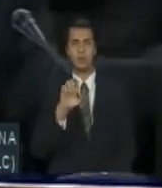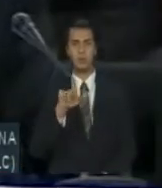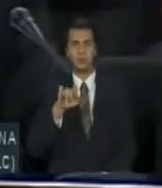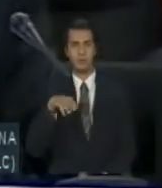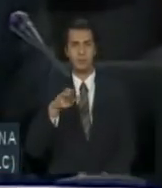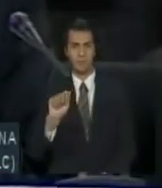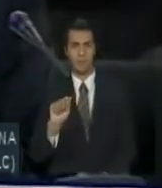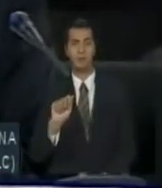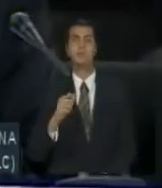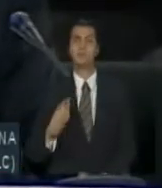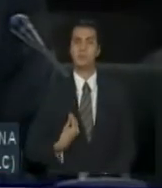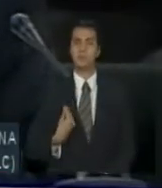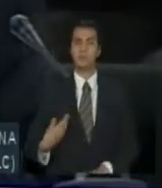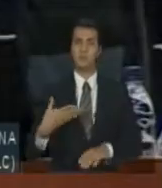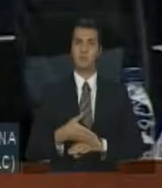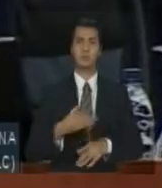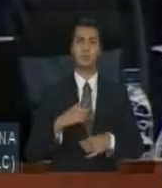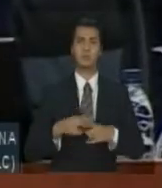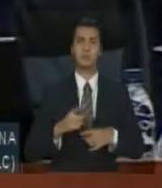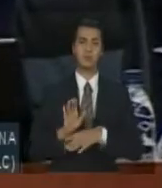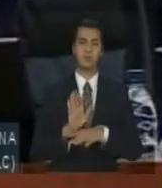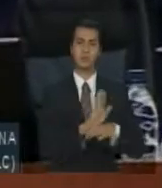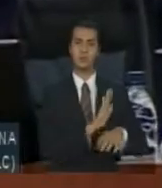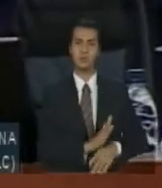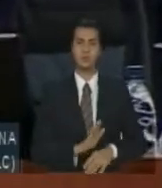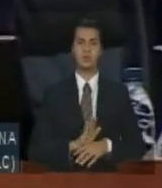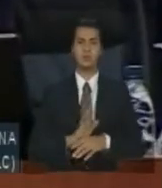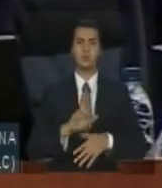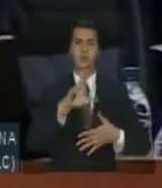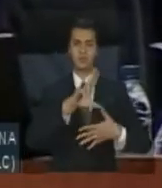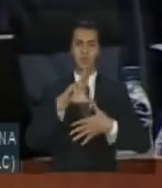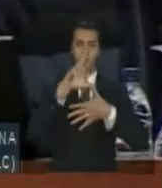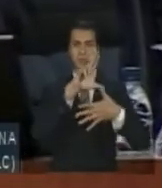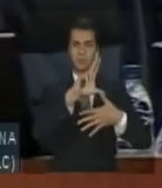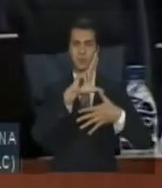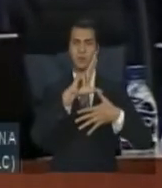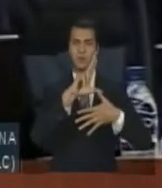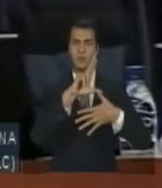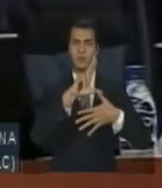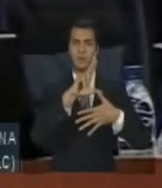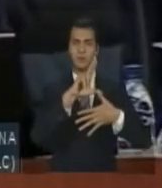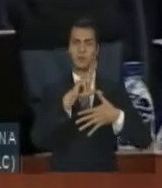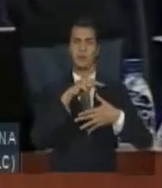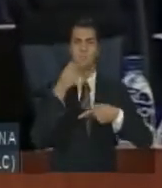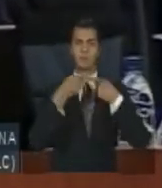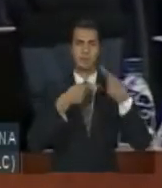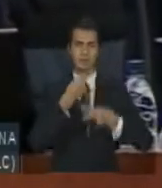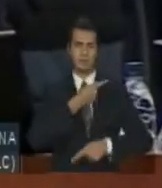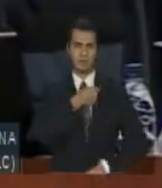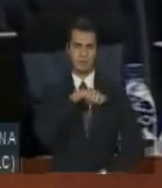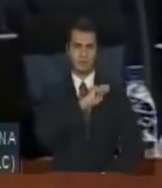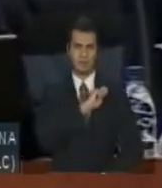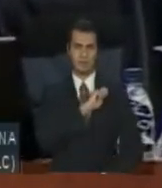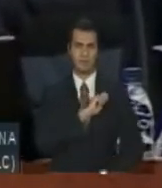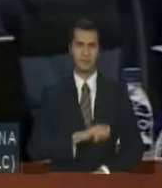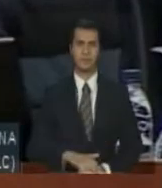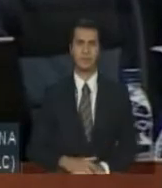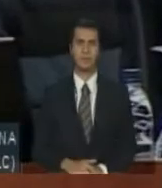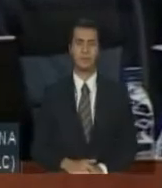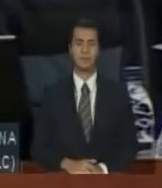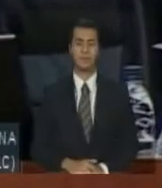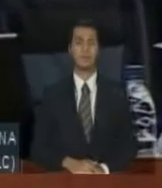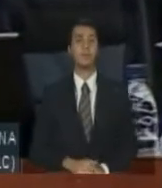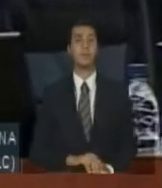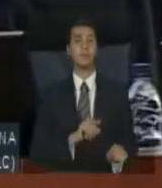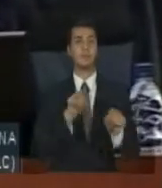na chamada América Espanhola. No Brasil, nós também